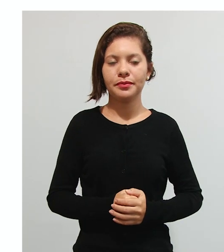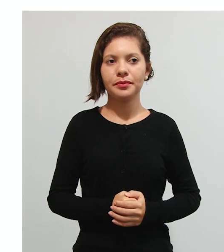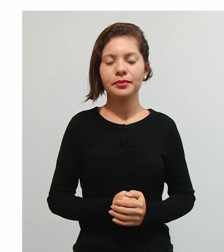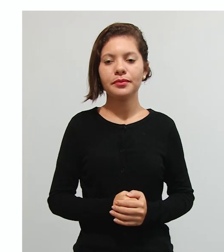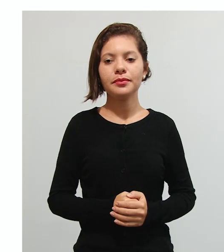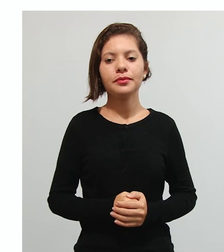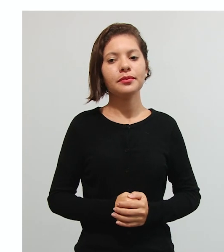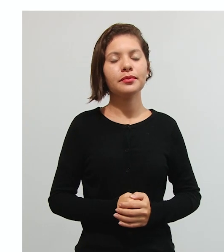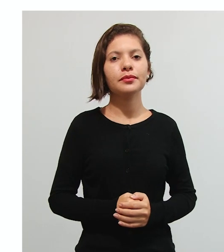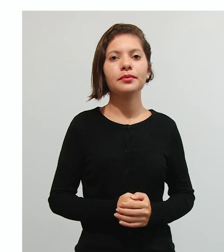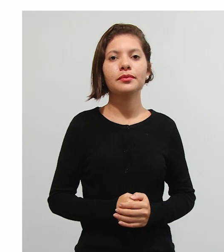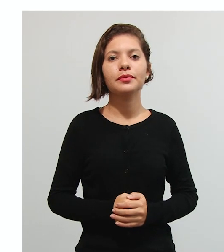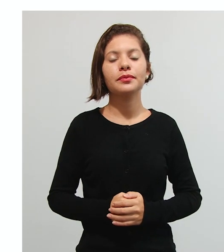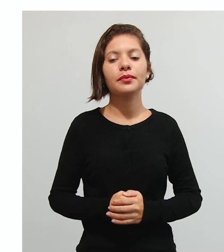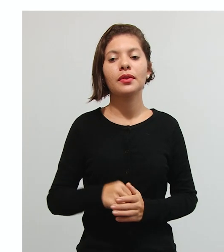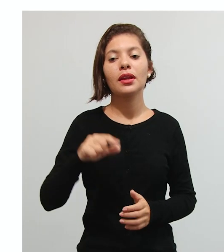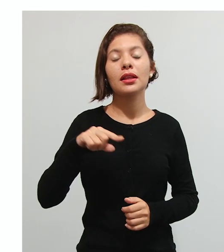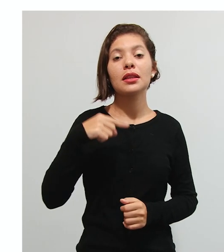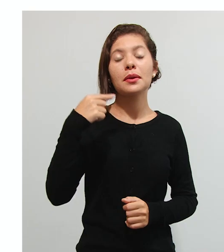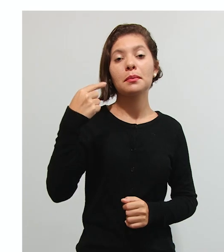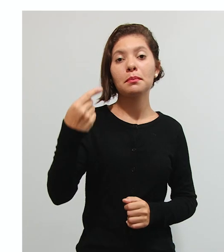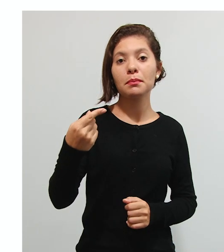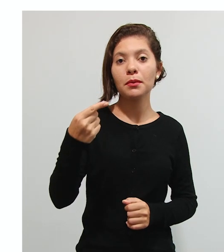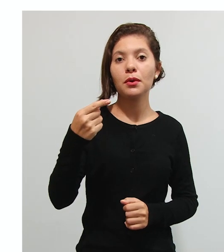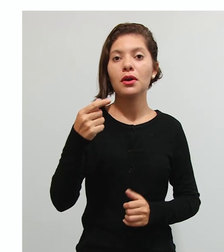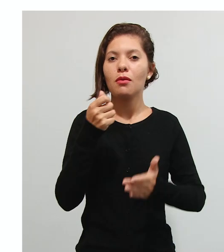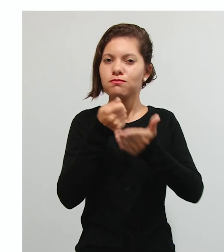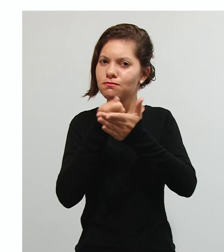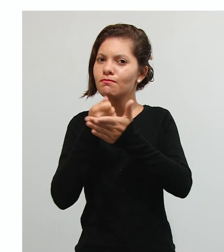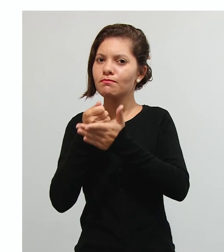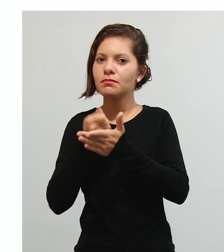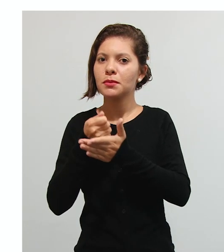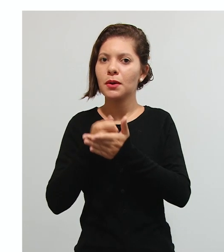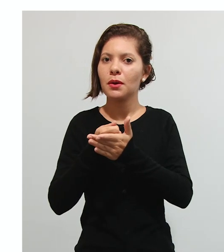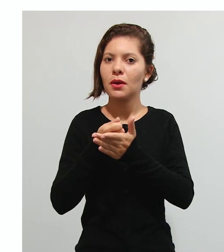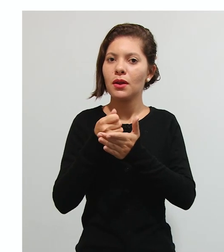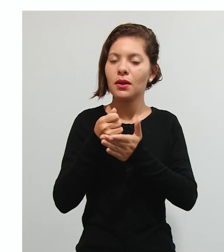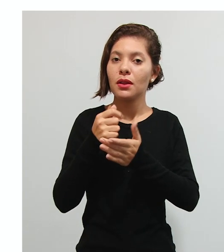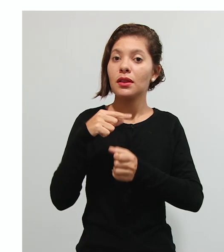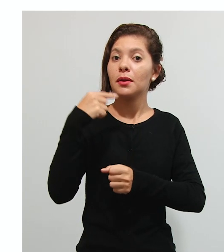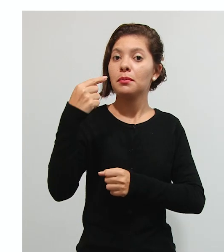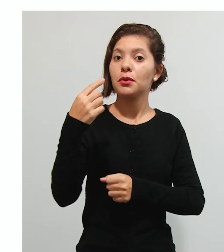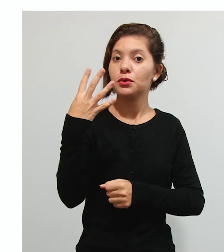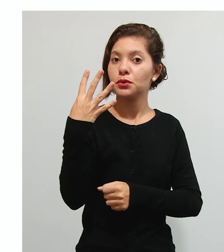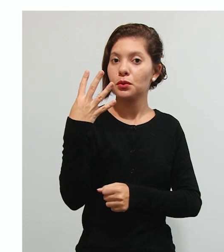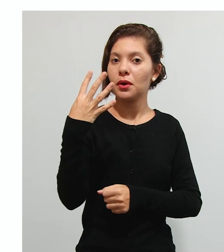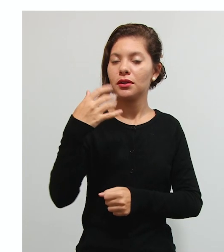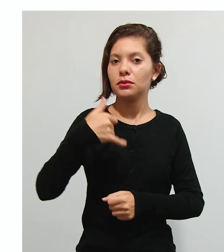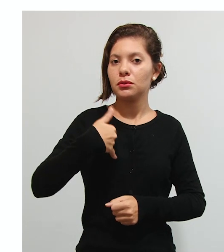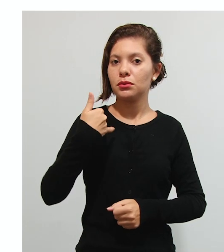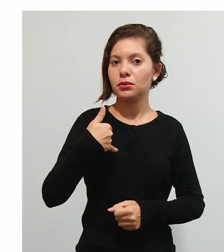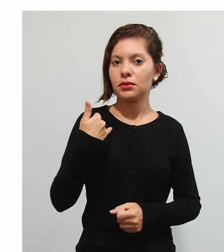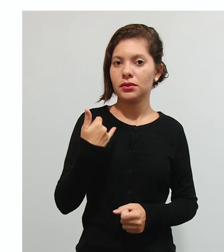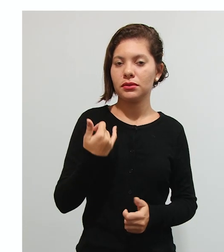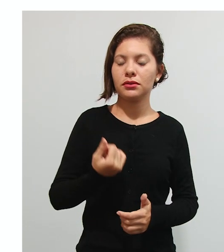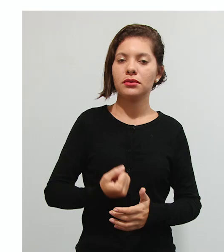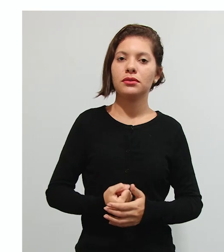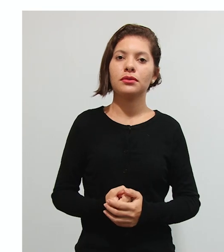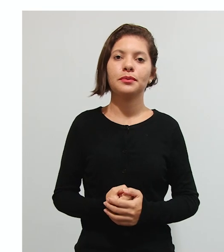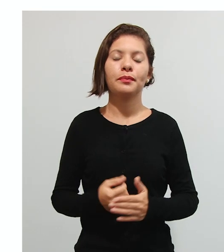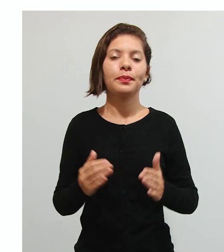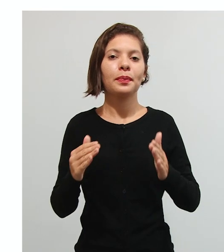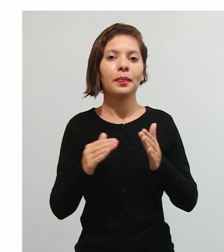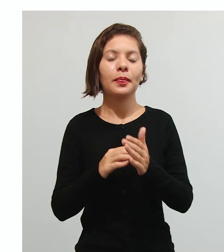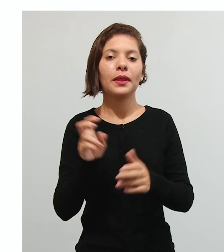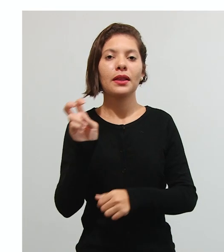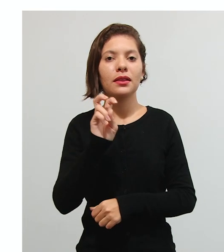facultativa até os 3 anos de idade. A pré-escola já é obrigatória a partir dos 4 anos. Então,